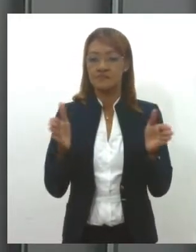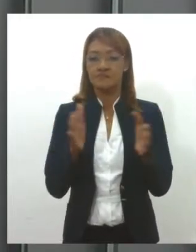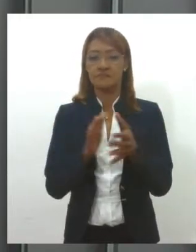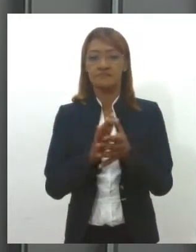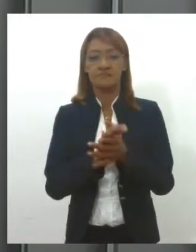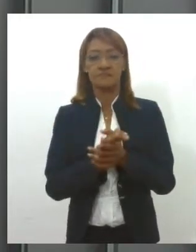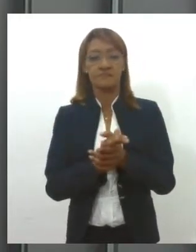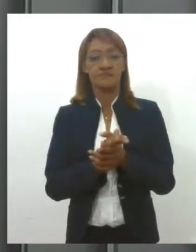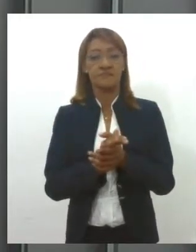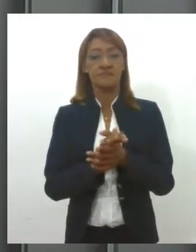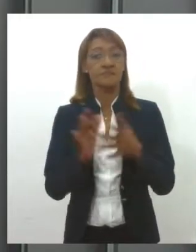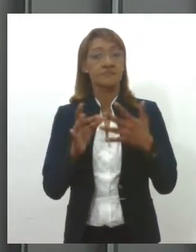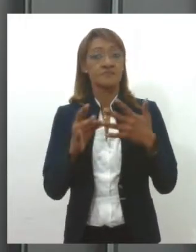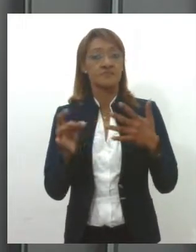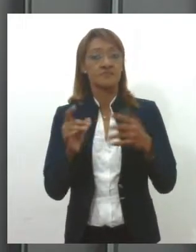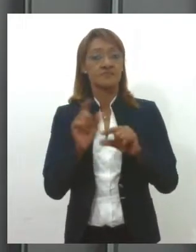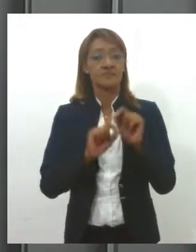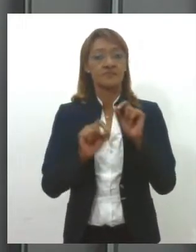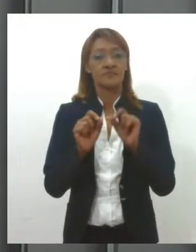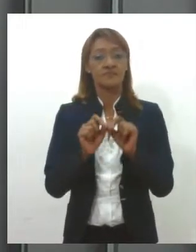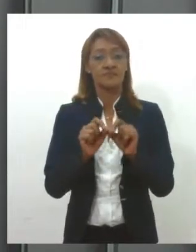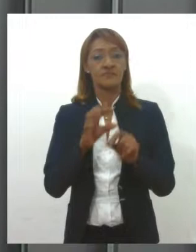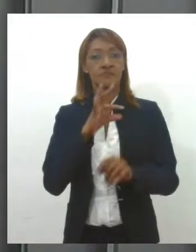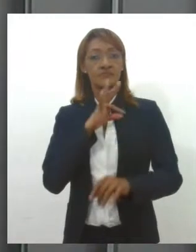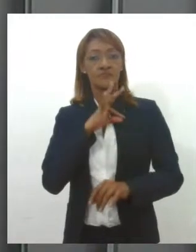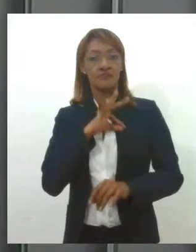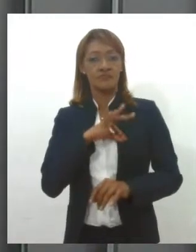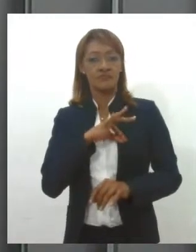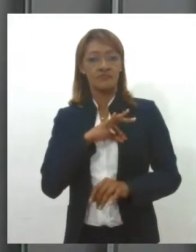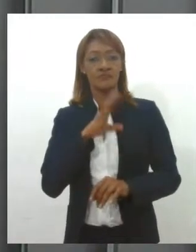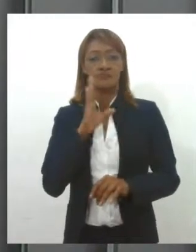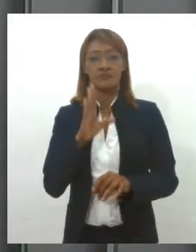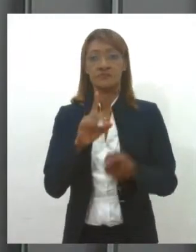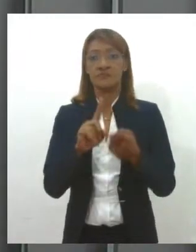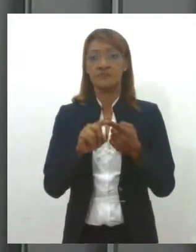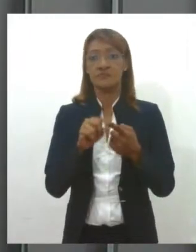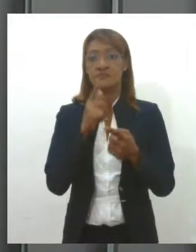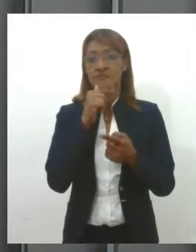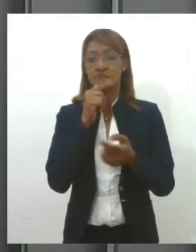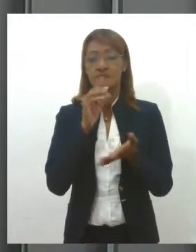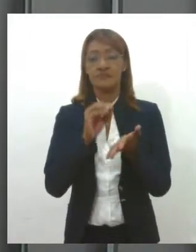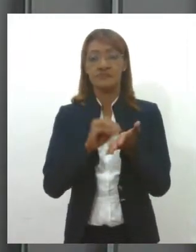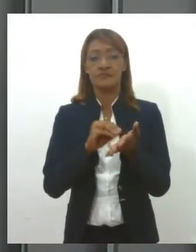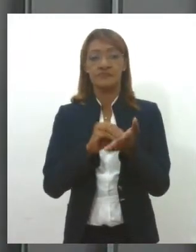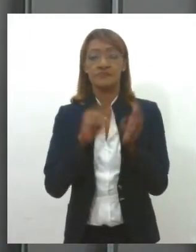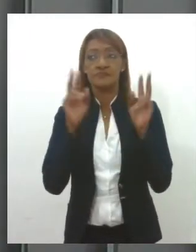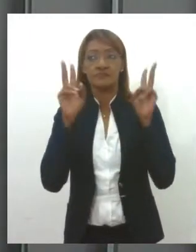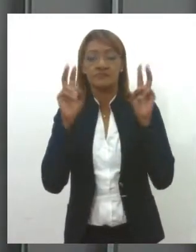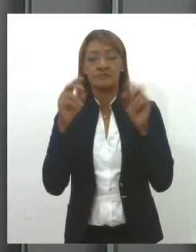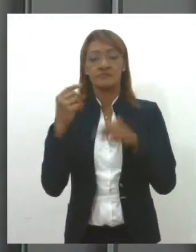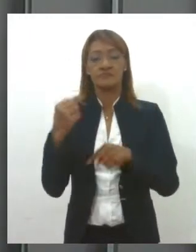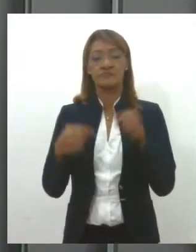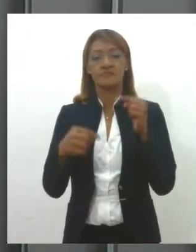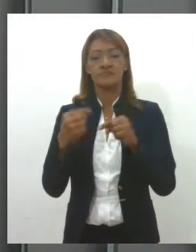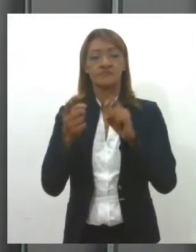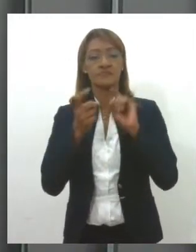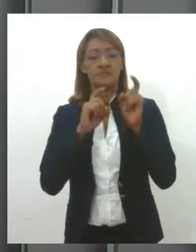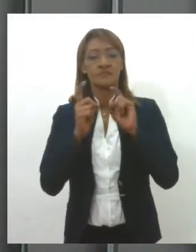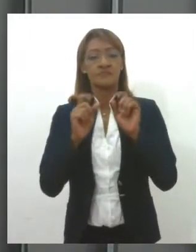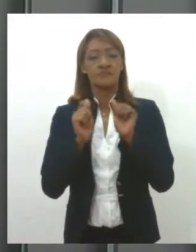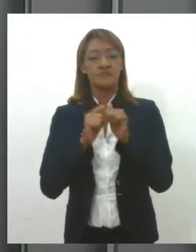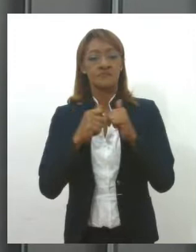e estes são os destaques reajuste salarial e desabastecimento de água foram temas discutidos na sessão da Assembleia